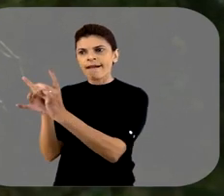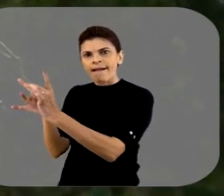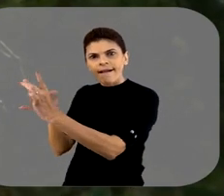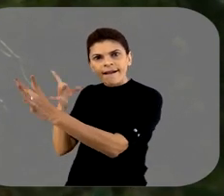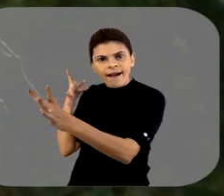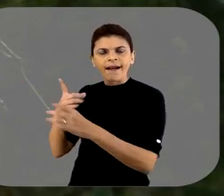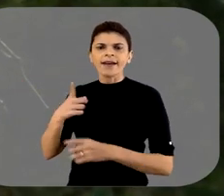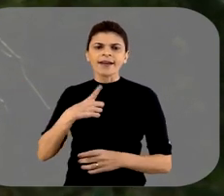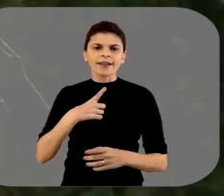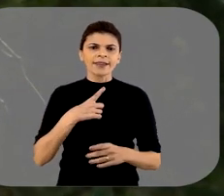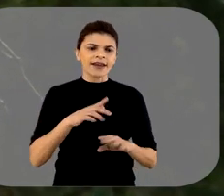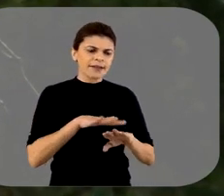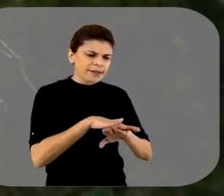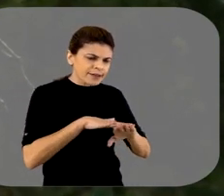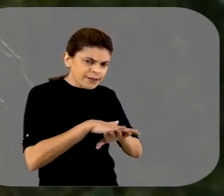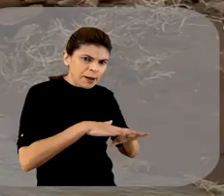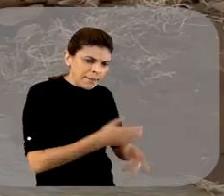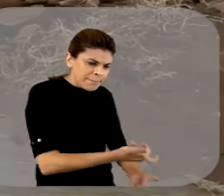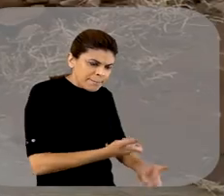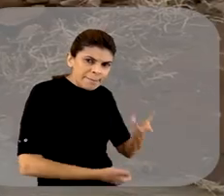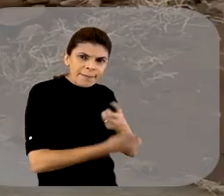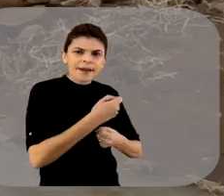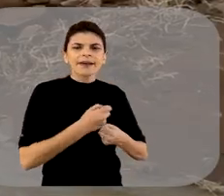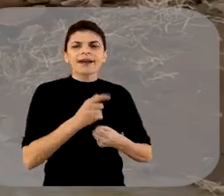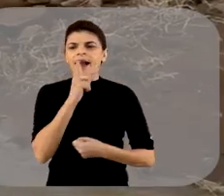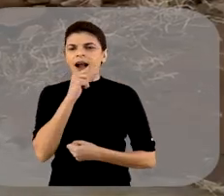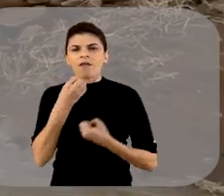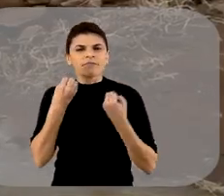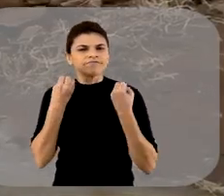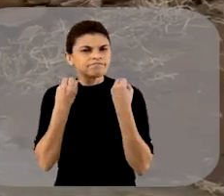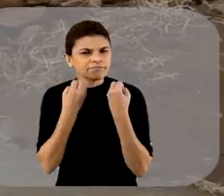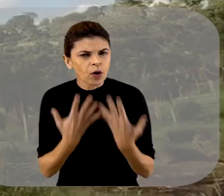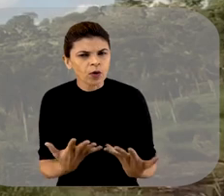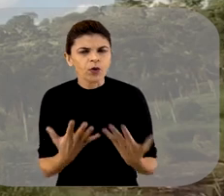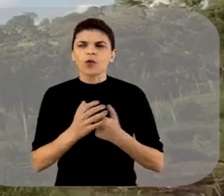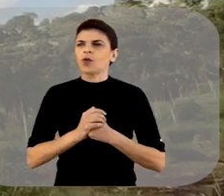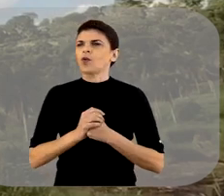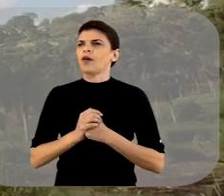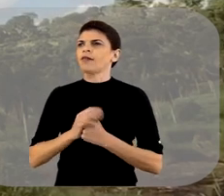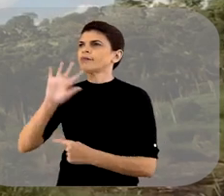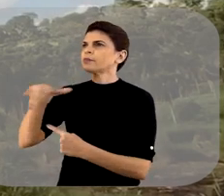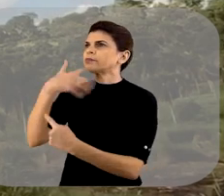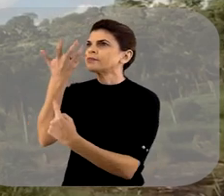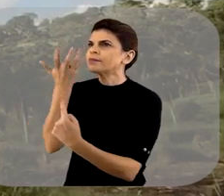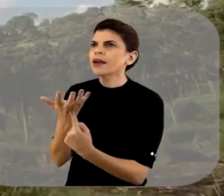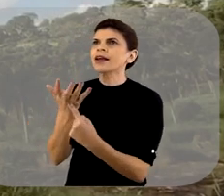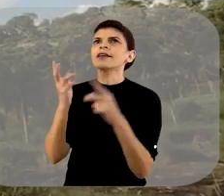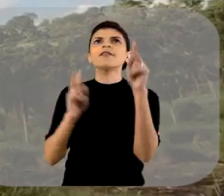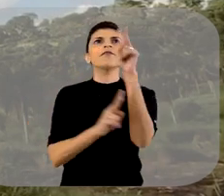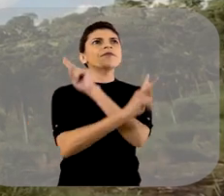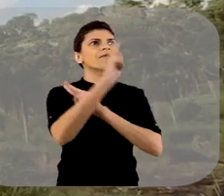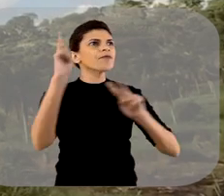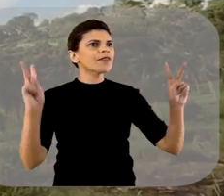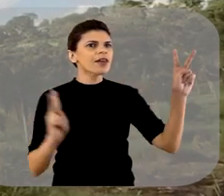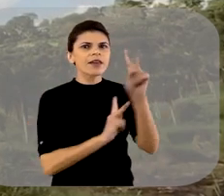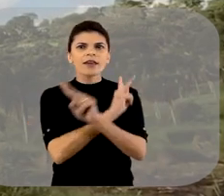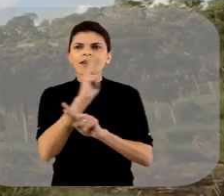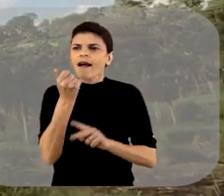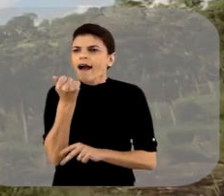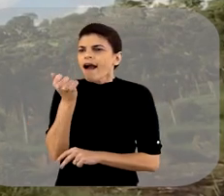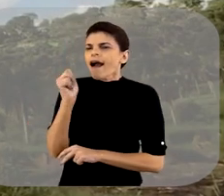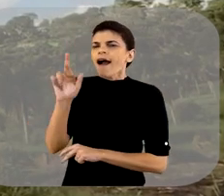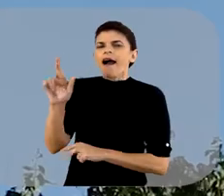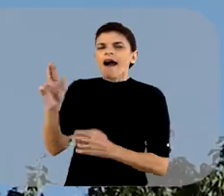pesca, se existe recursos naturais, água boa, né, vento boa, né, o ar